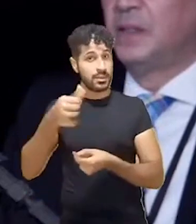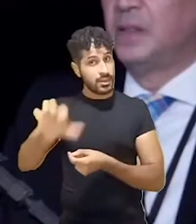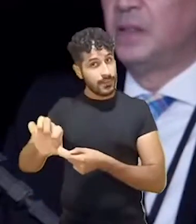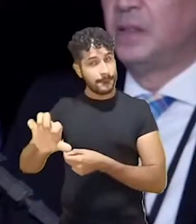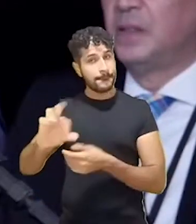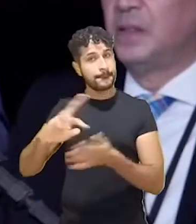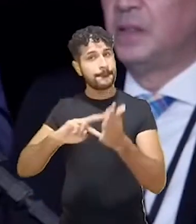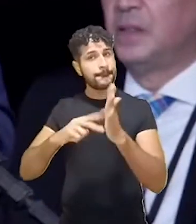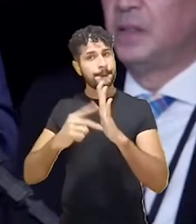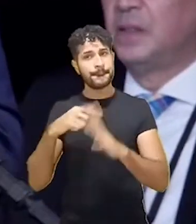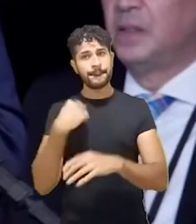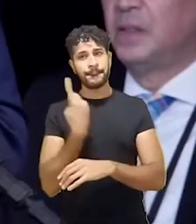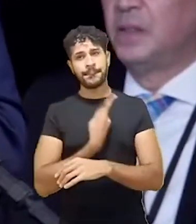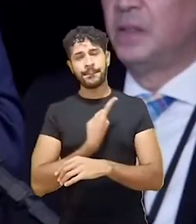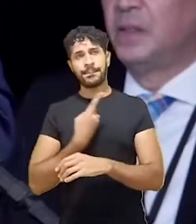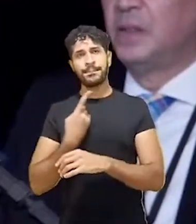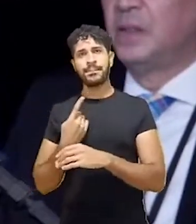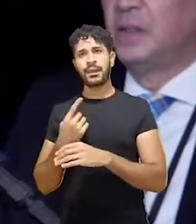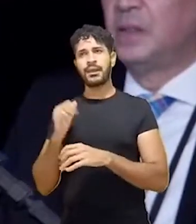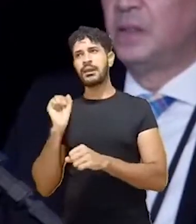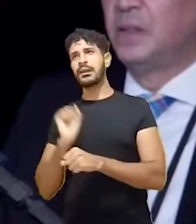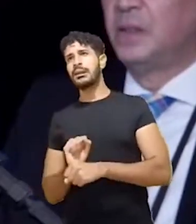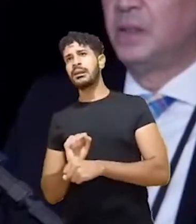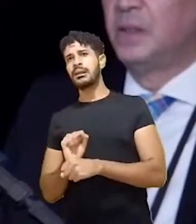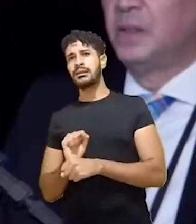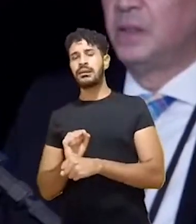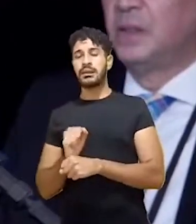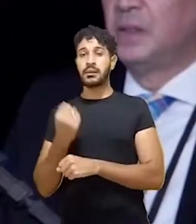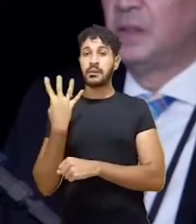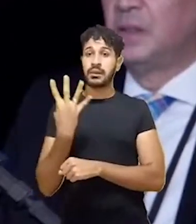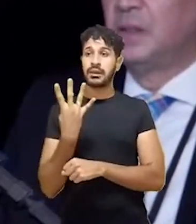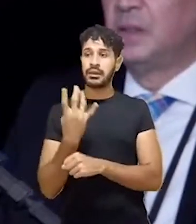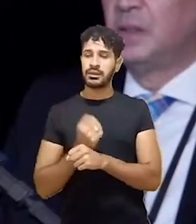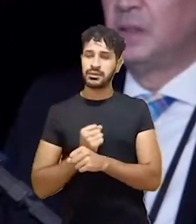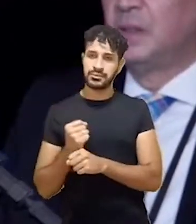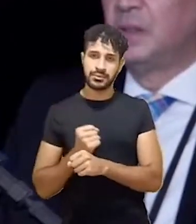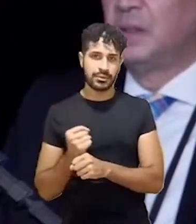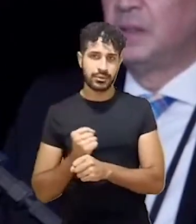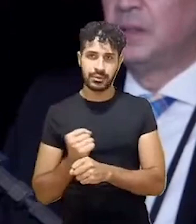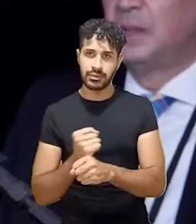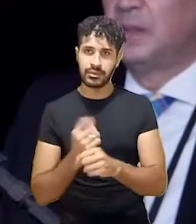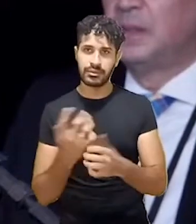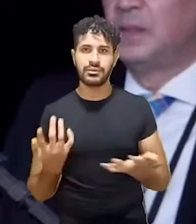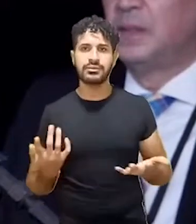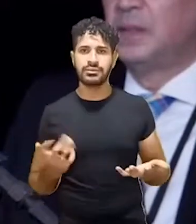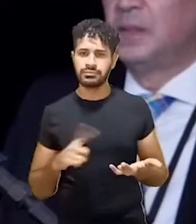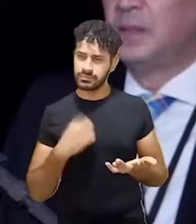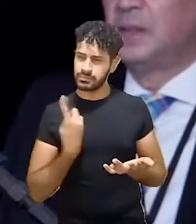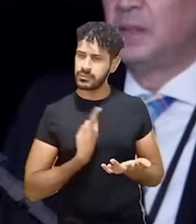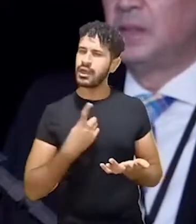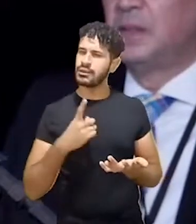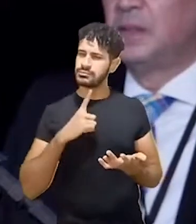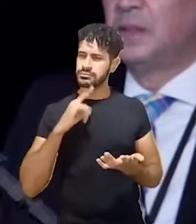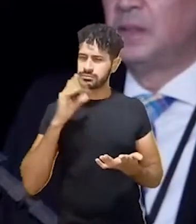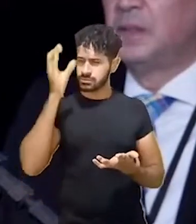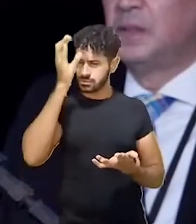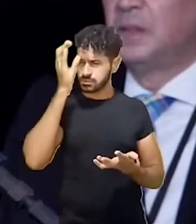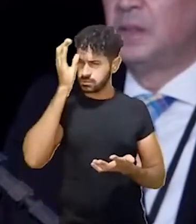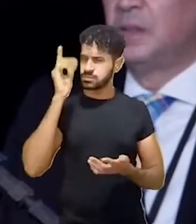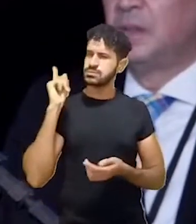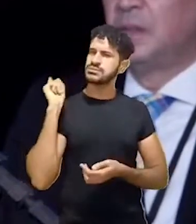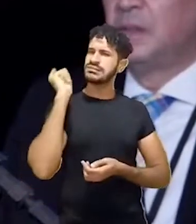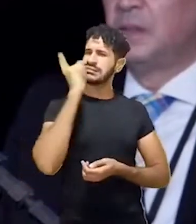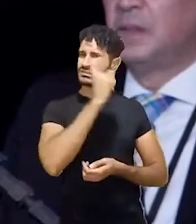que nós paramos no do espaço durante quatro anos nós temos consciência da dificuldade